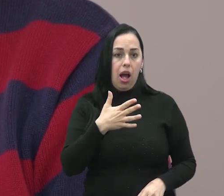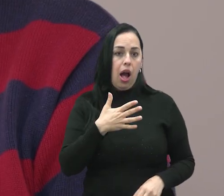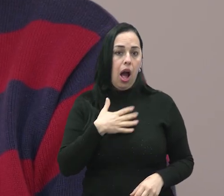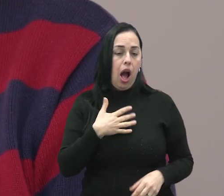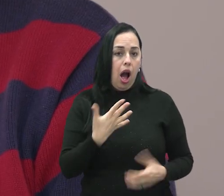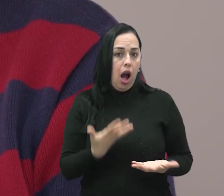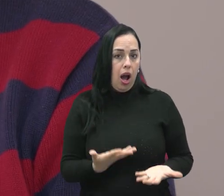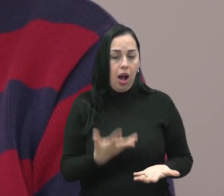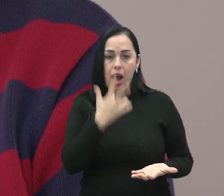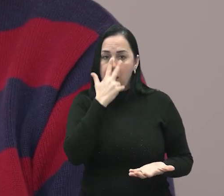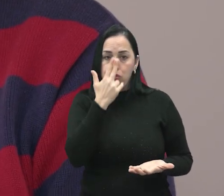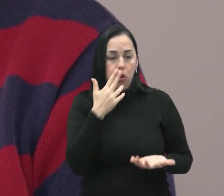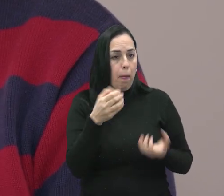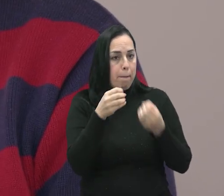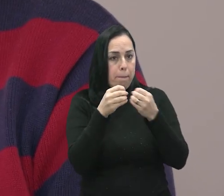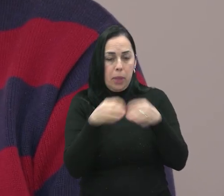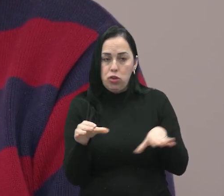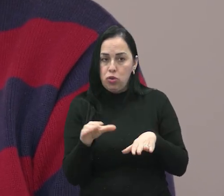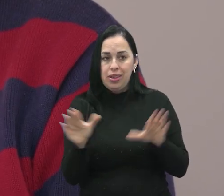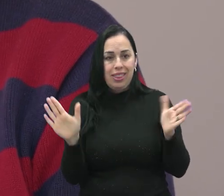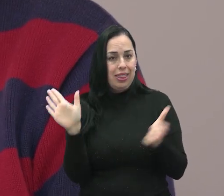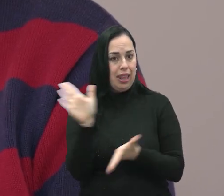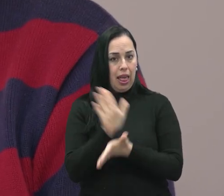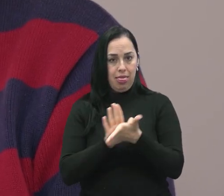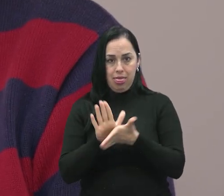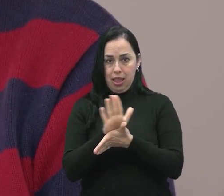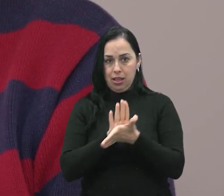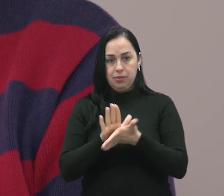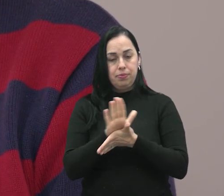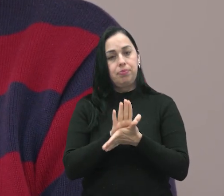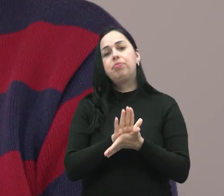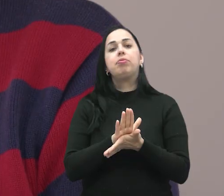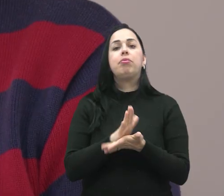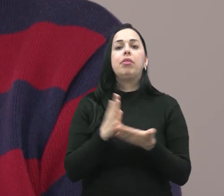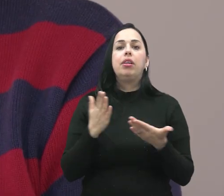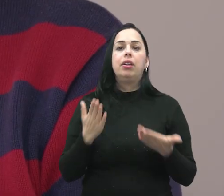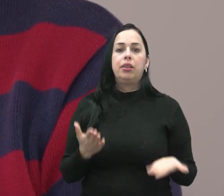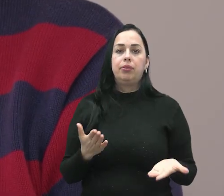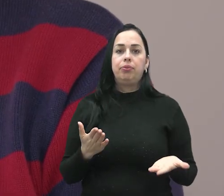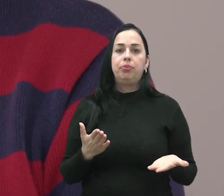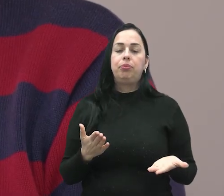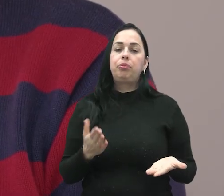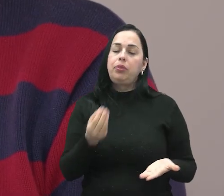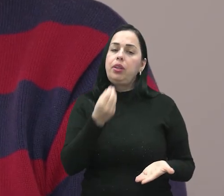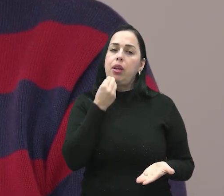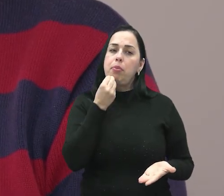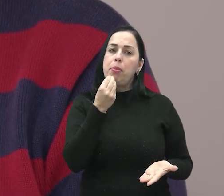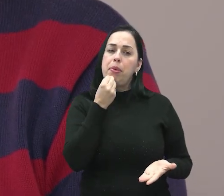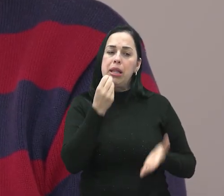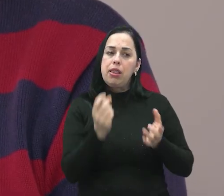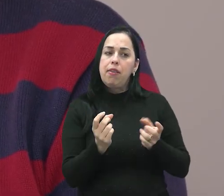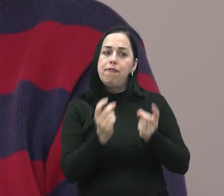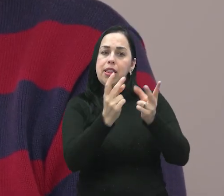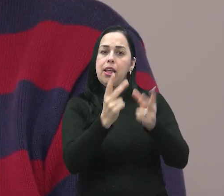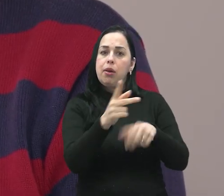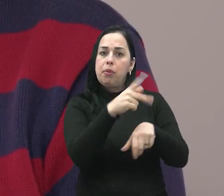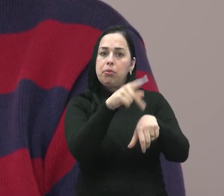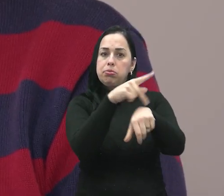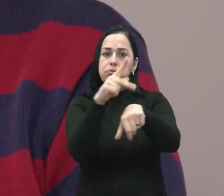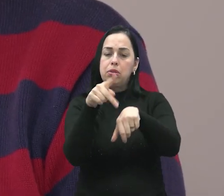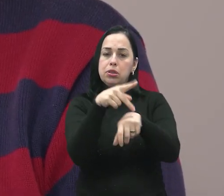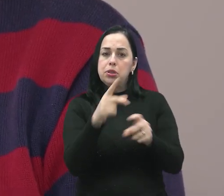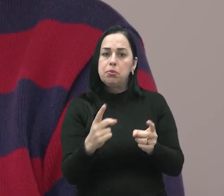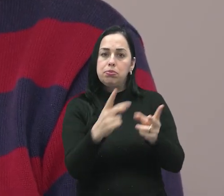algum fator complicador no setor de carne, no mercado de carne. E é uma grande oportunidade da gente agora